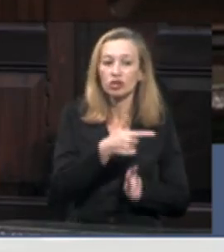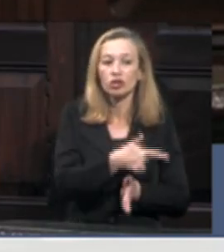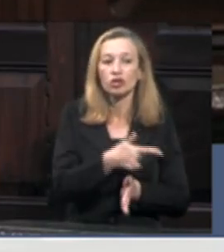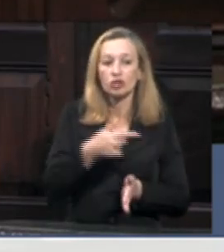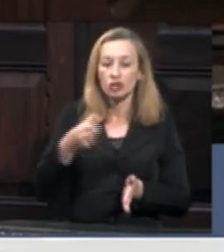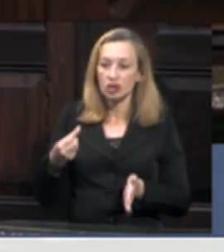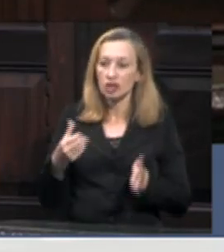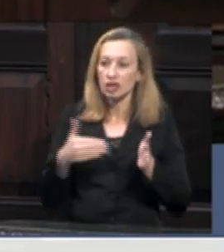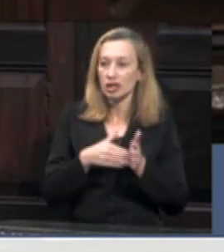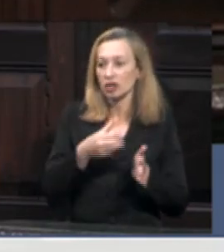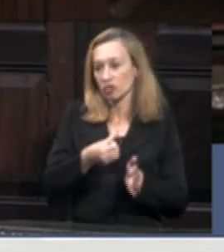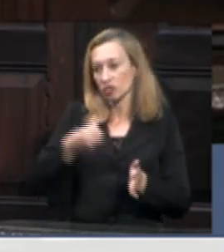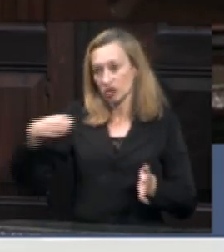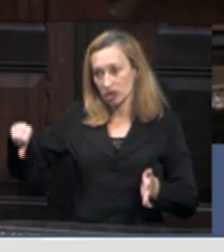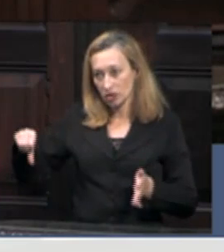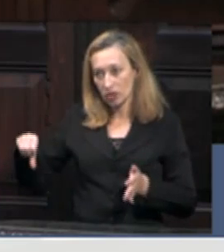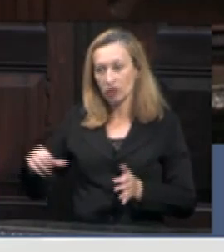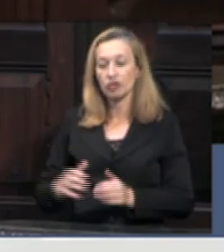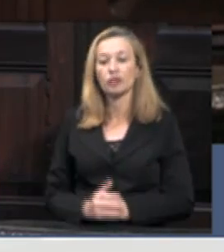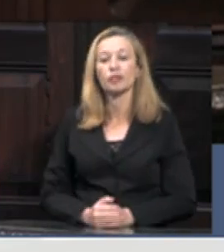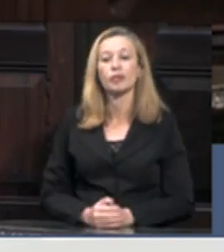Gilberto Palmares,